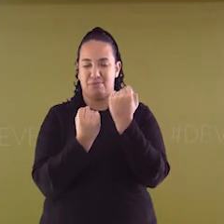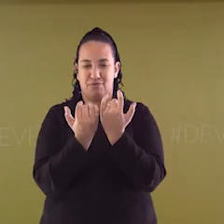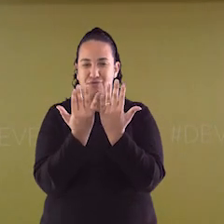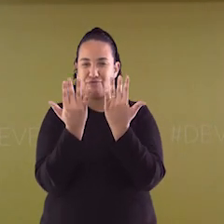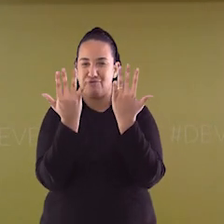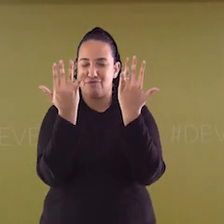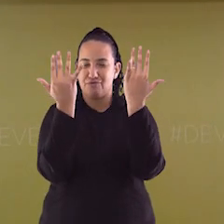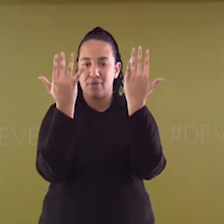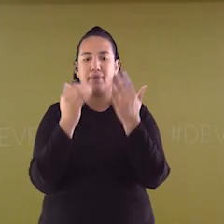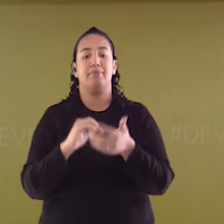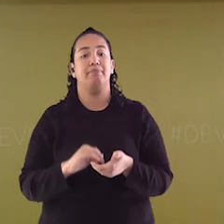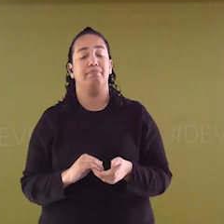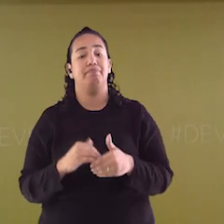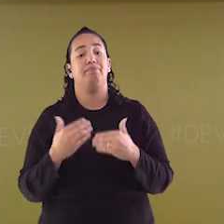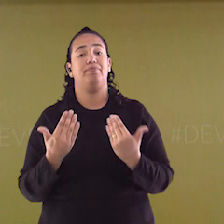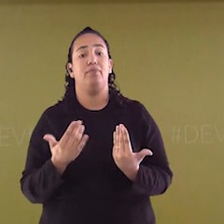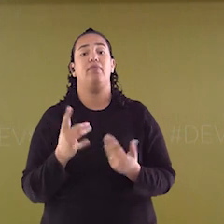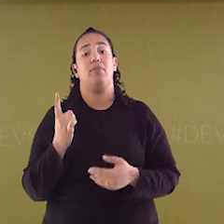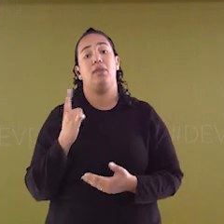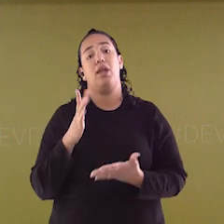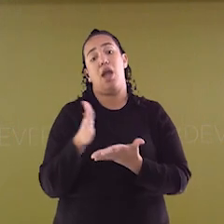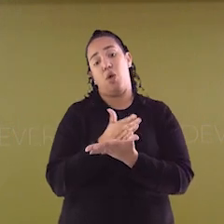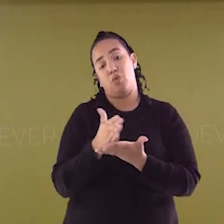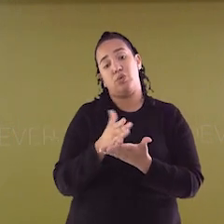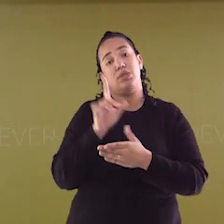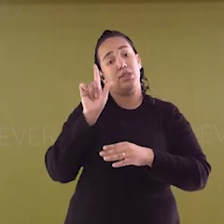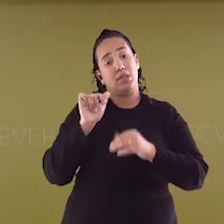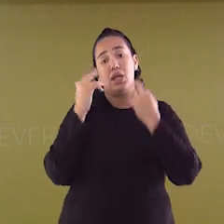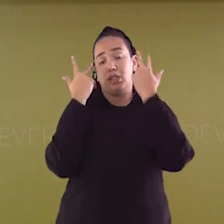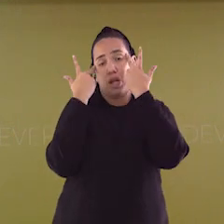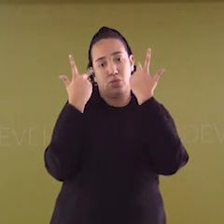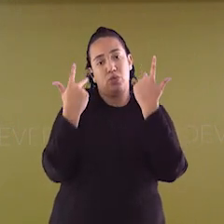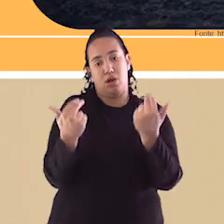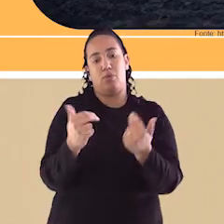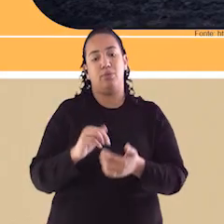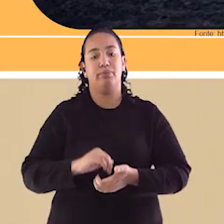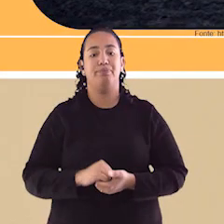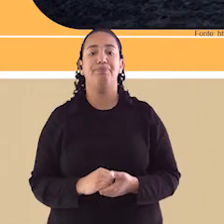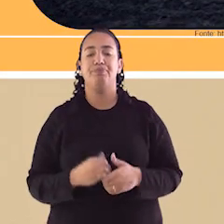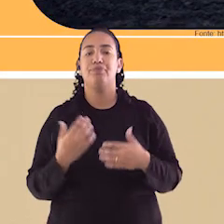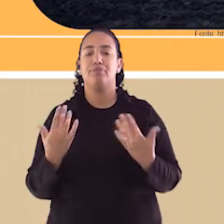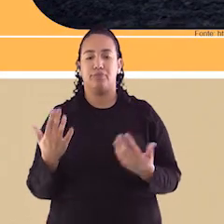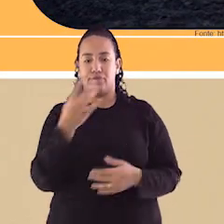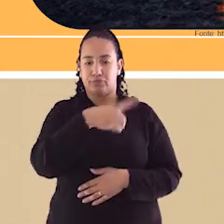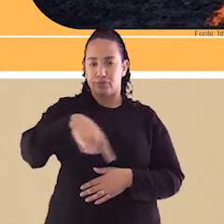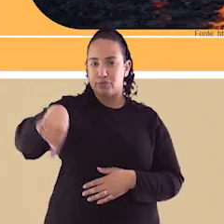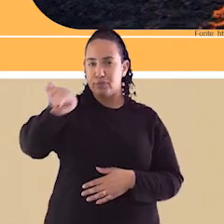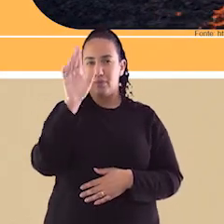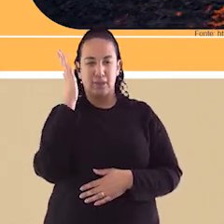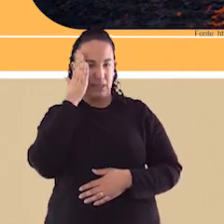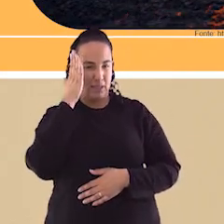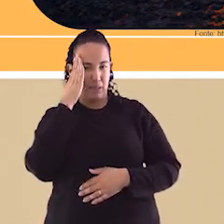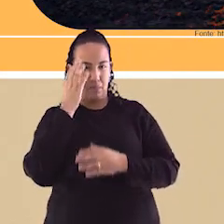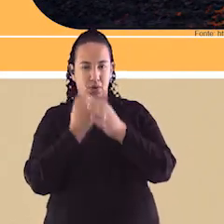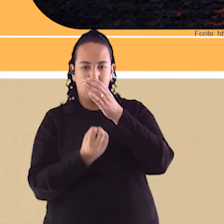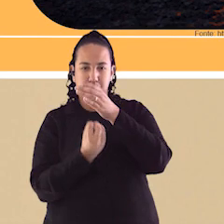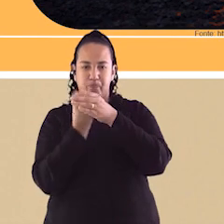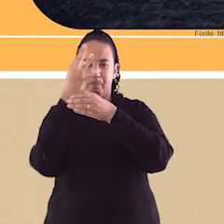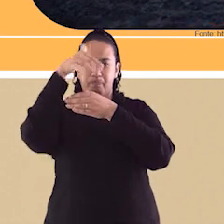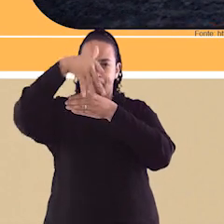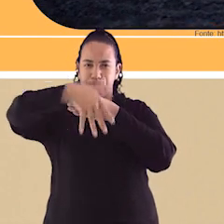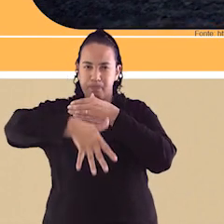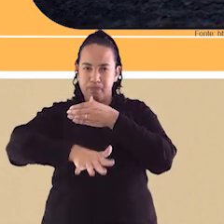processos naturais podem causar liberação, como as descargas elétricas. Você sabia que os vulcões são